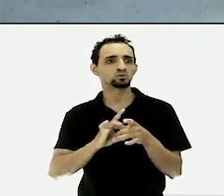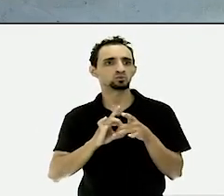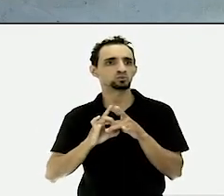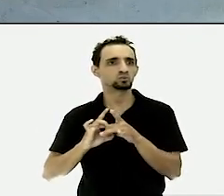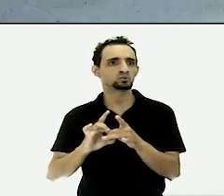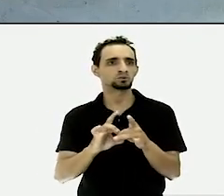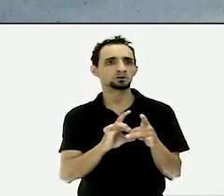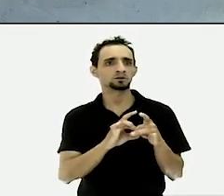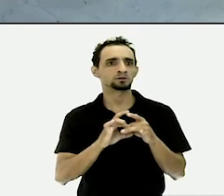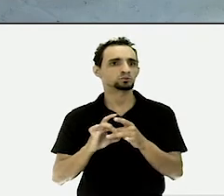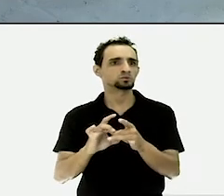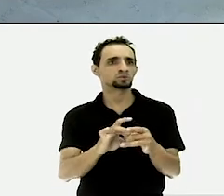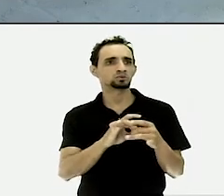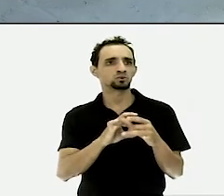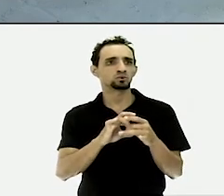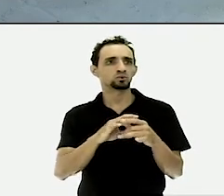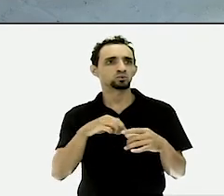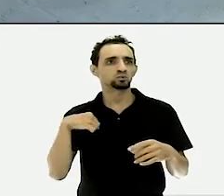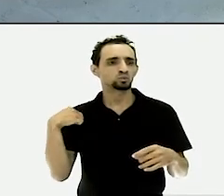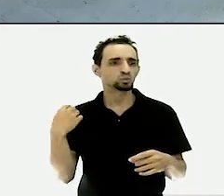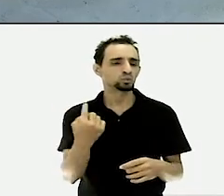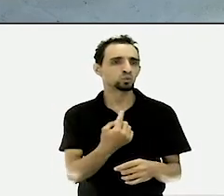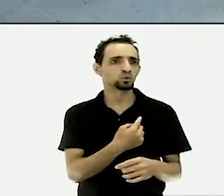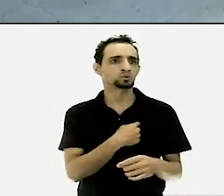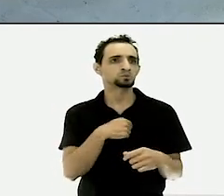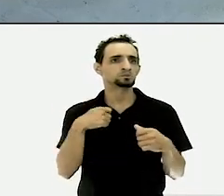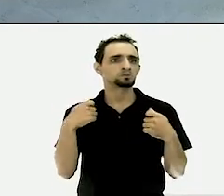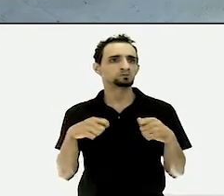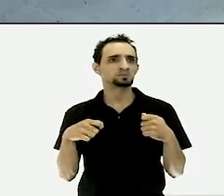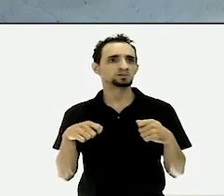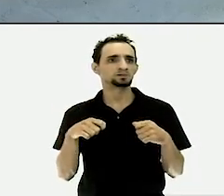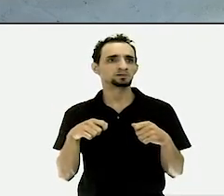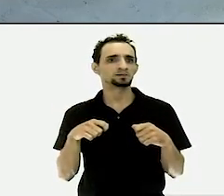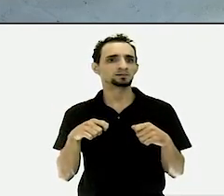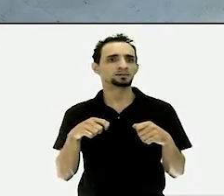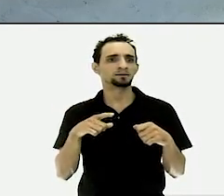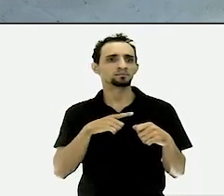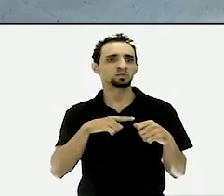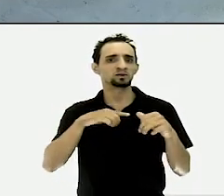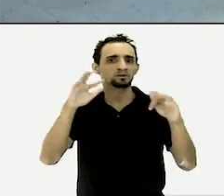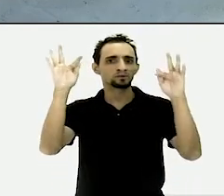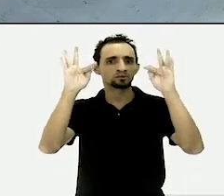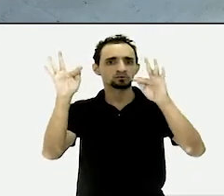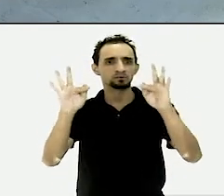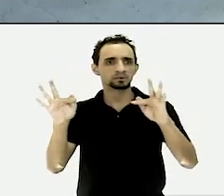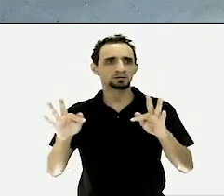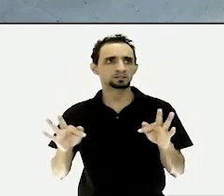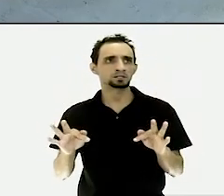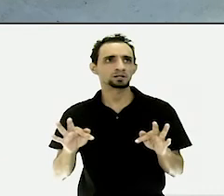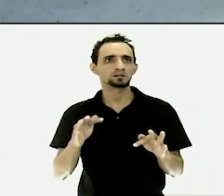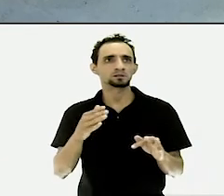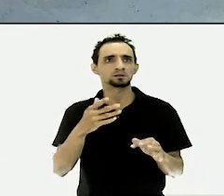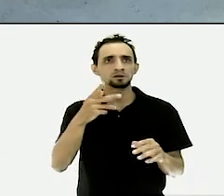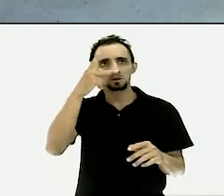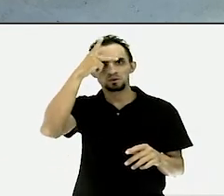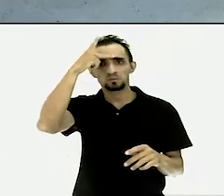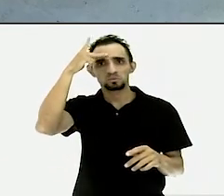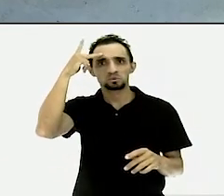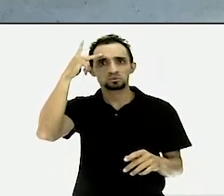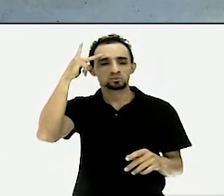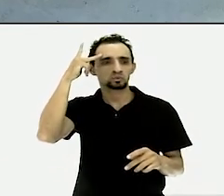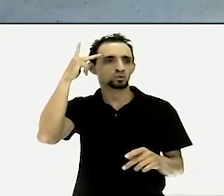acredito que eles devem ser respeitados e honrados, porque geram empregos ali, contribuem com seus